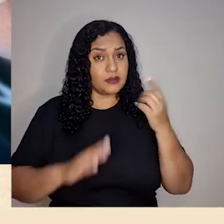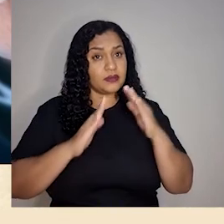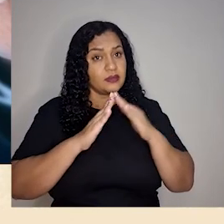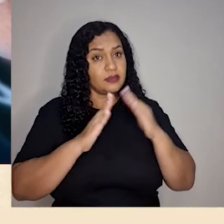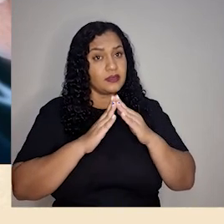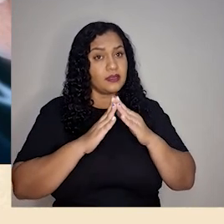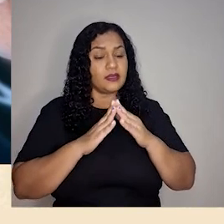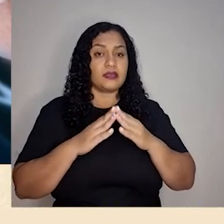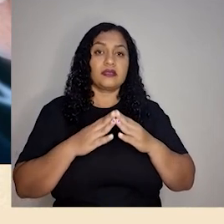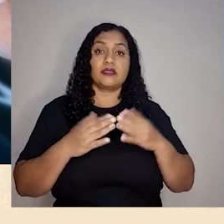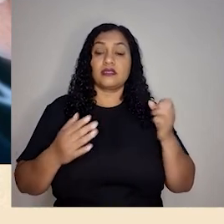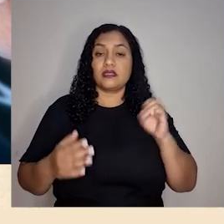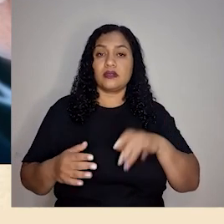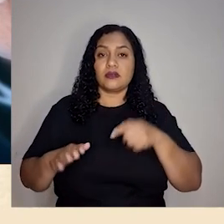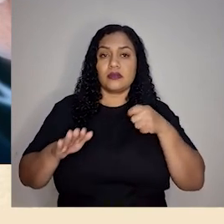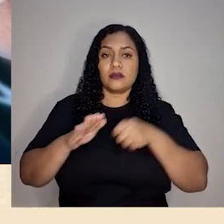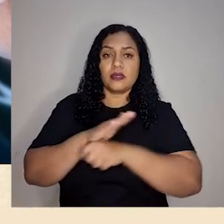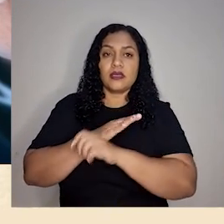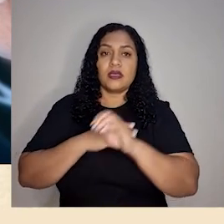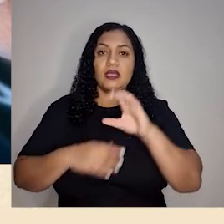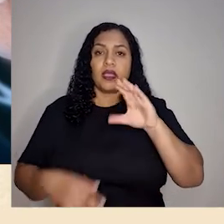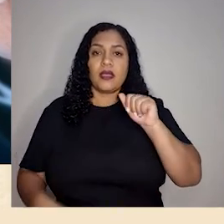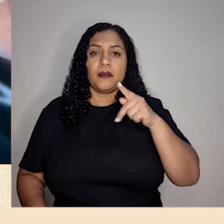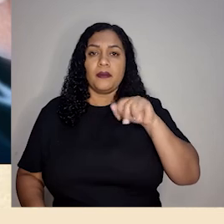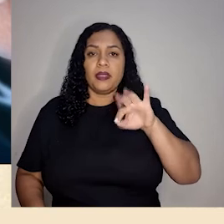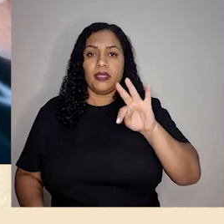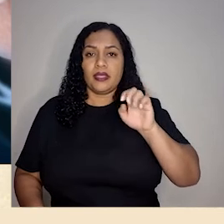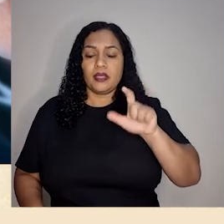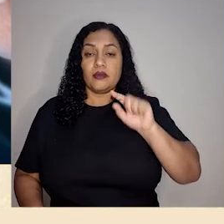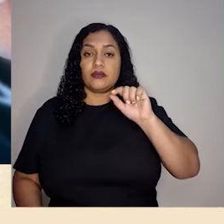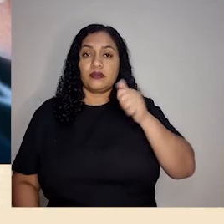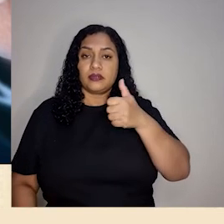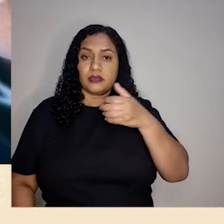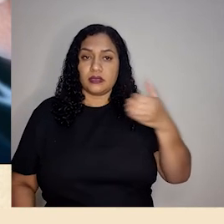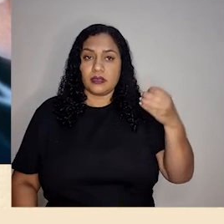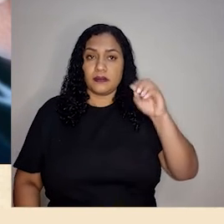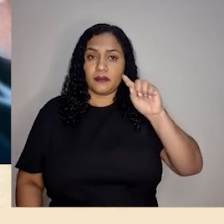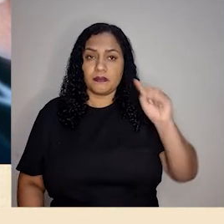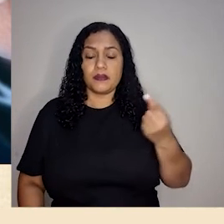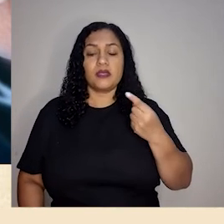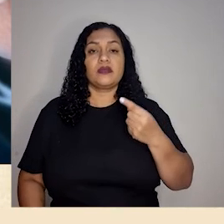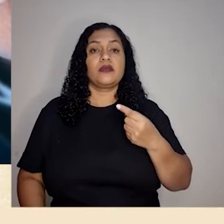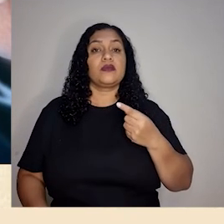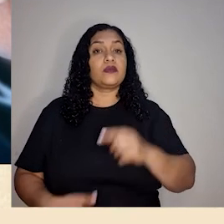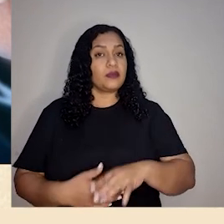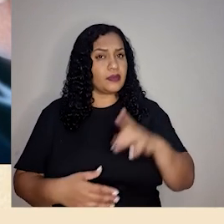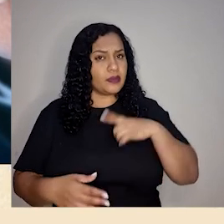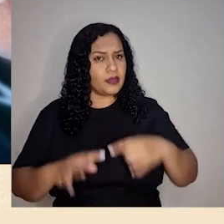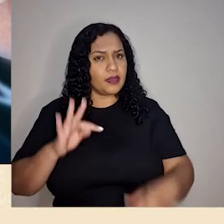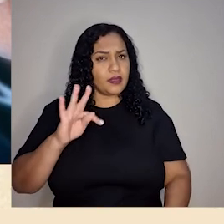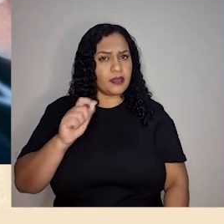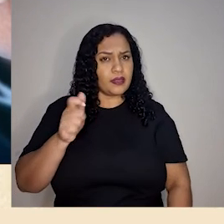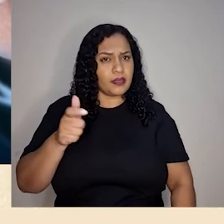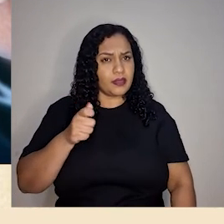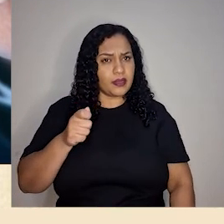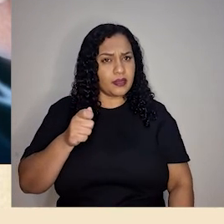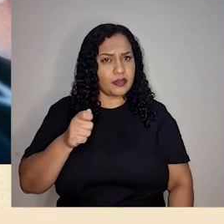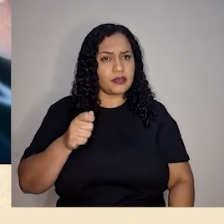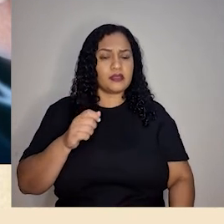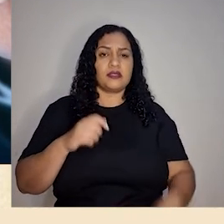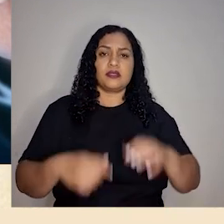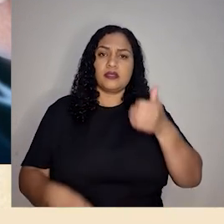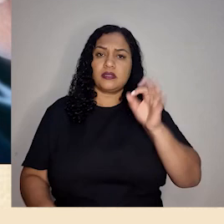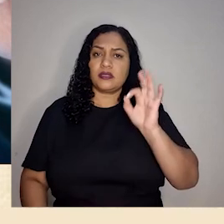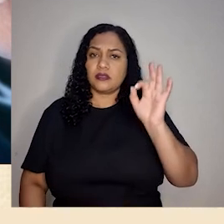se aplico hoje o capital de 100 mil reais a taxa de juros compostos mensais de 10%